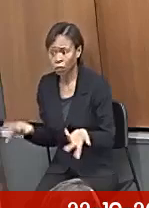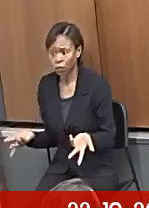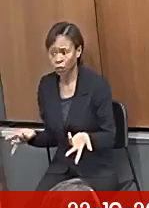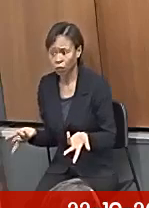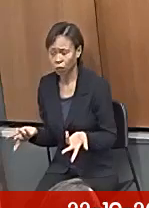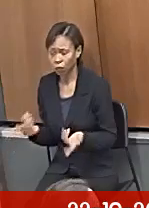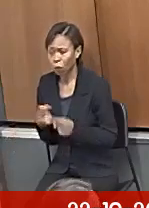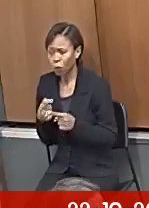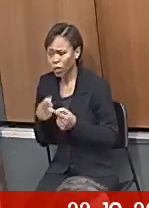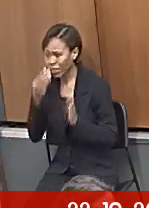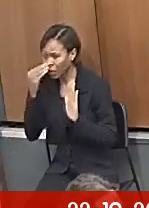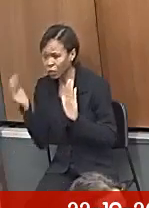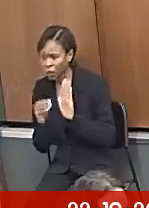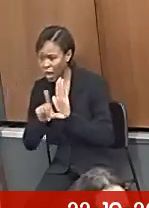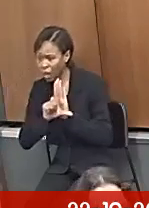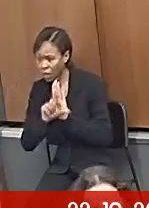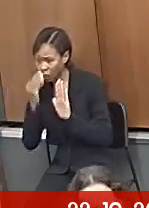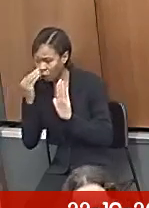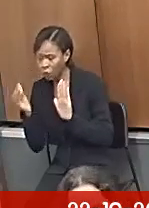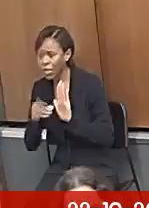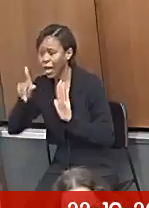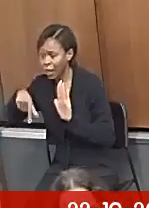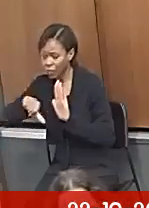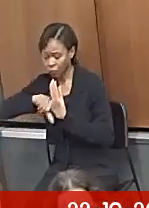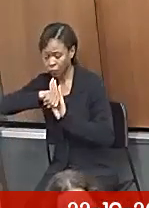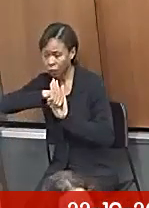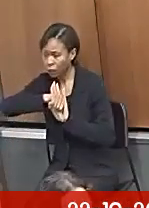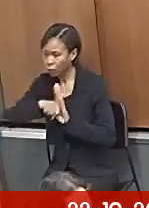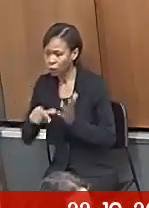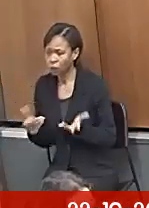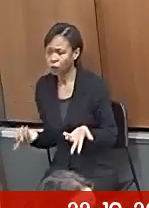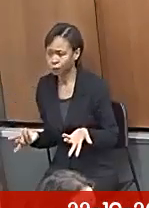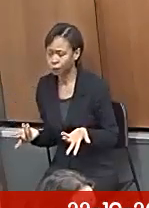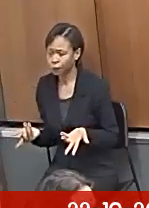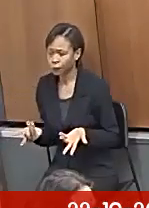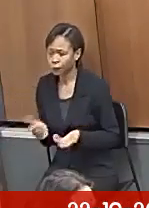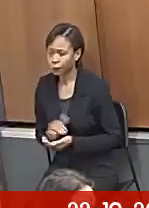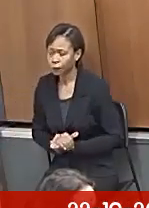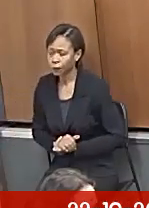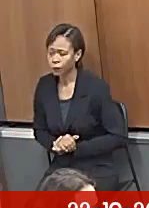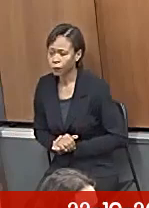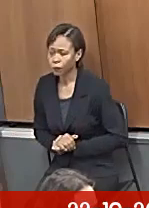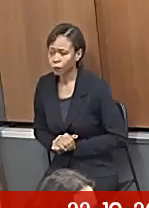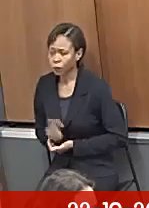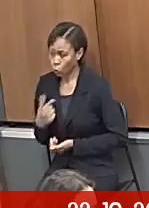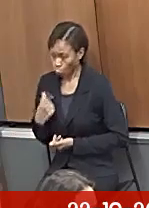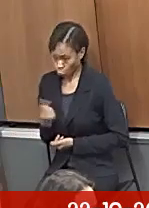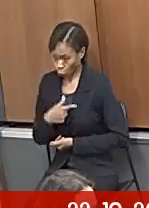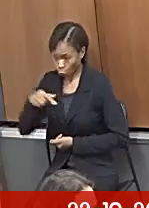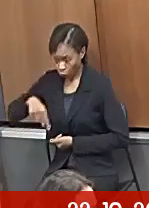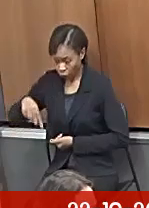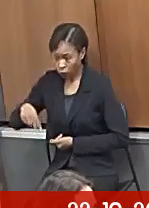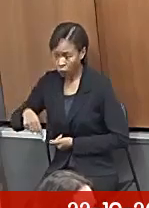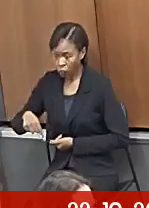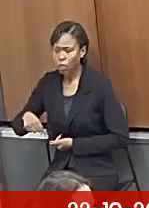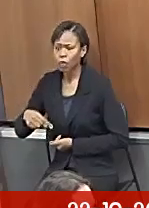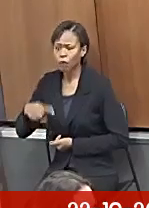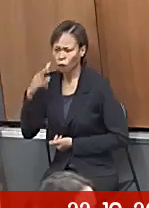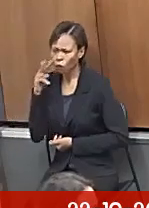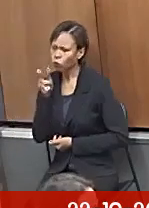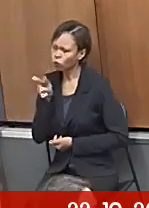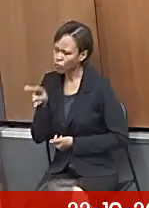crime. O que estão fazendo é crime. Estão burlando a lei. Então, estamos aqui, vamos ouvir, como disse o